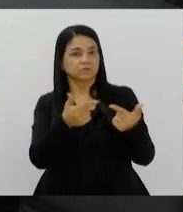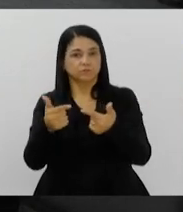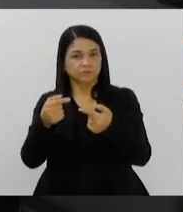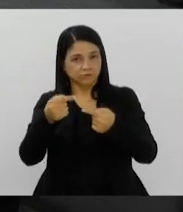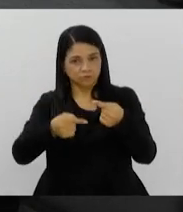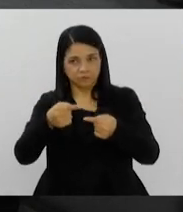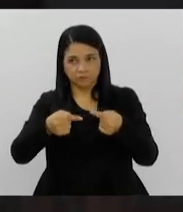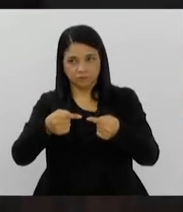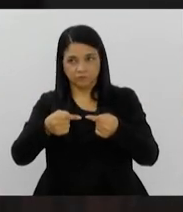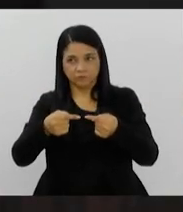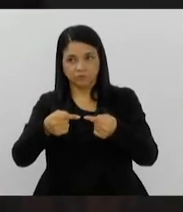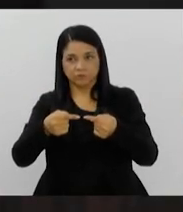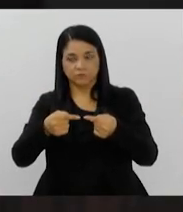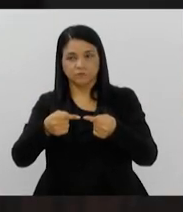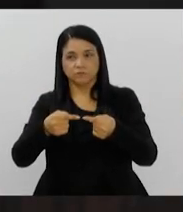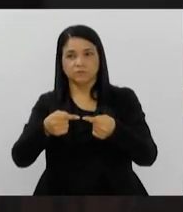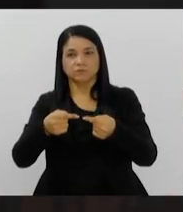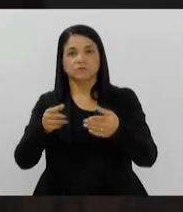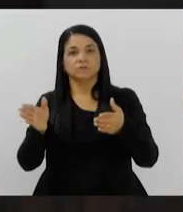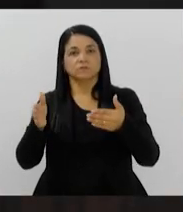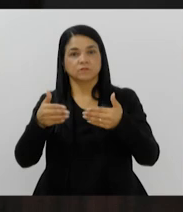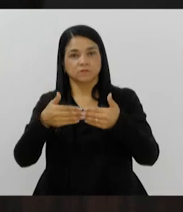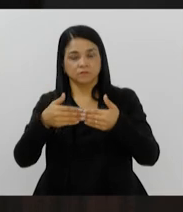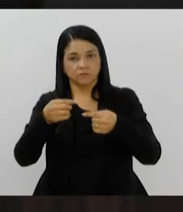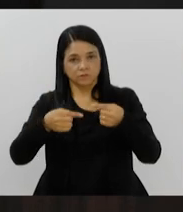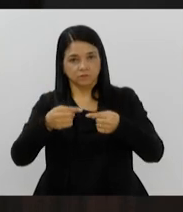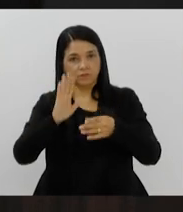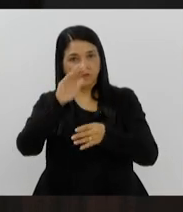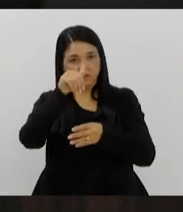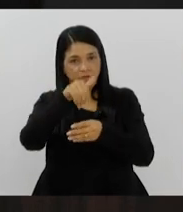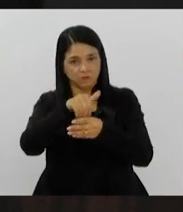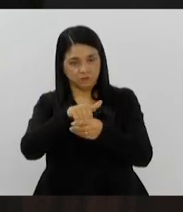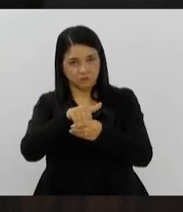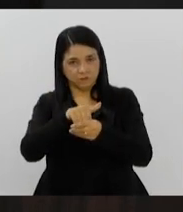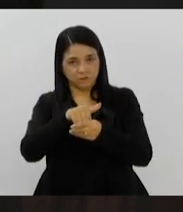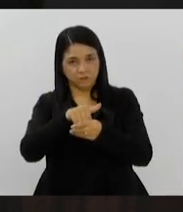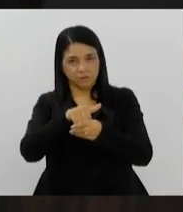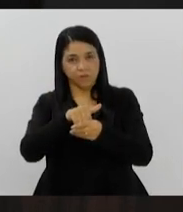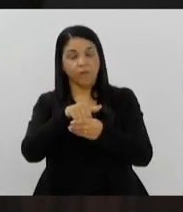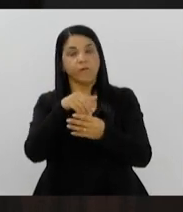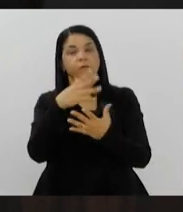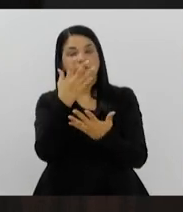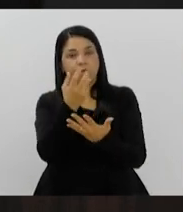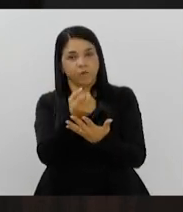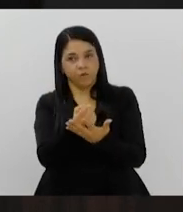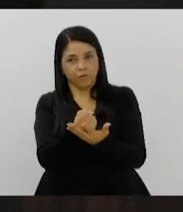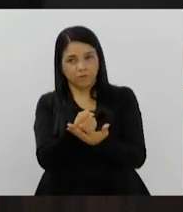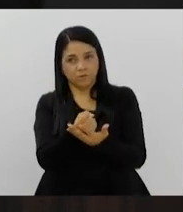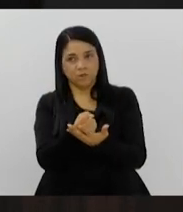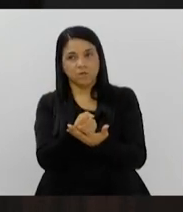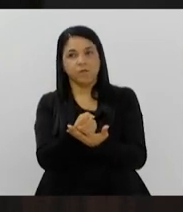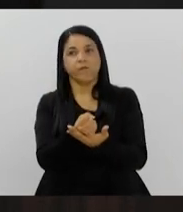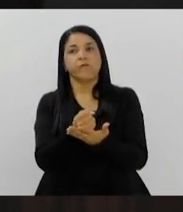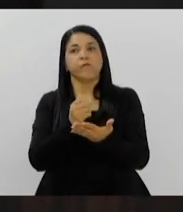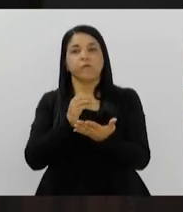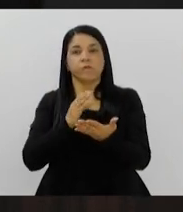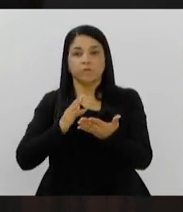queira discutir, encerrada a discussão, em votação, os senhores que aprovam permaneçam como